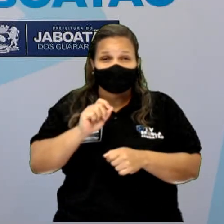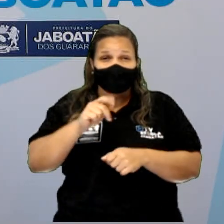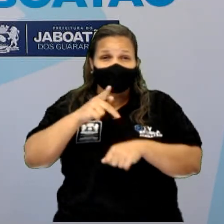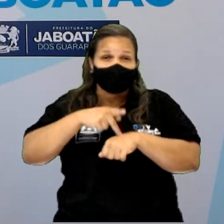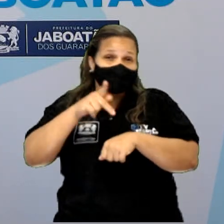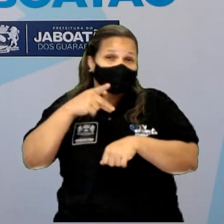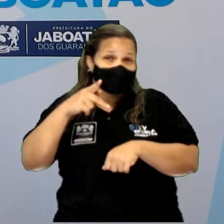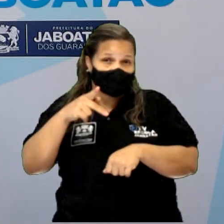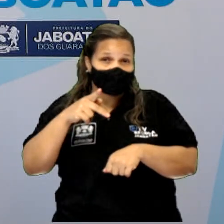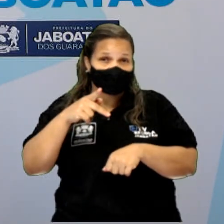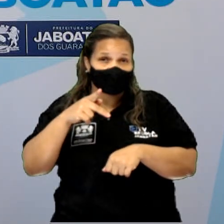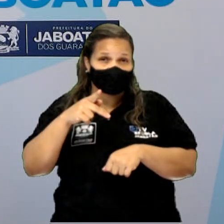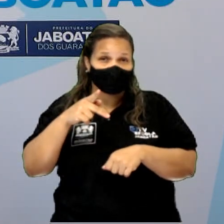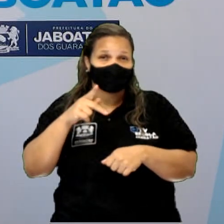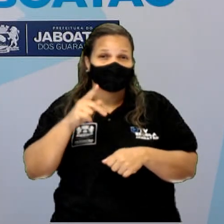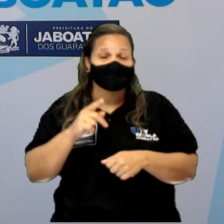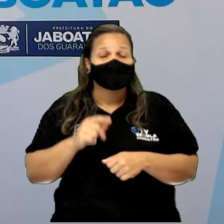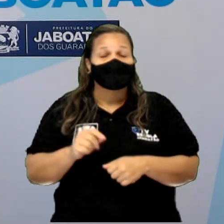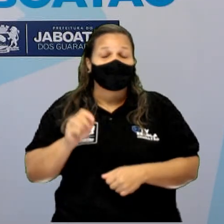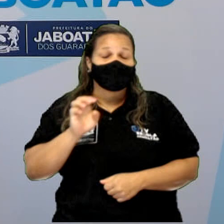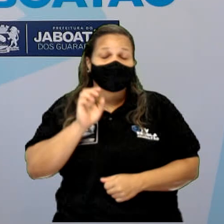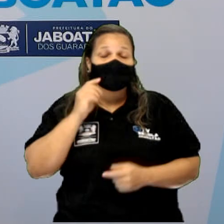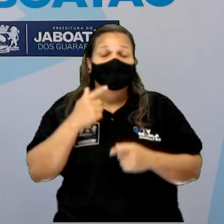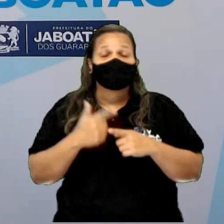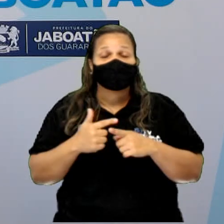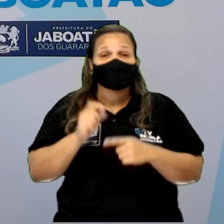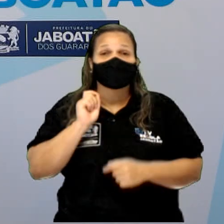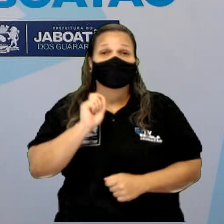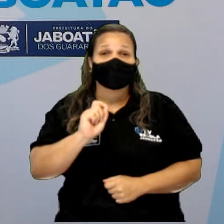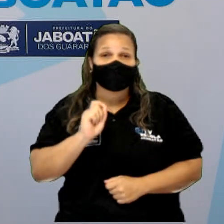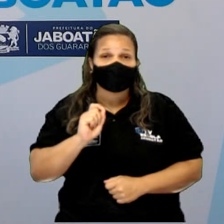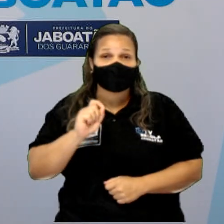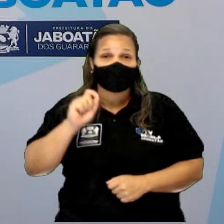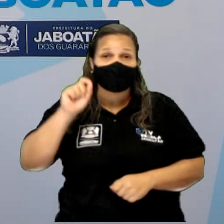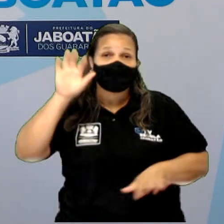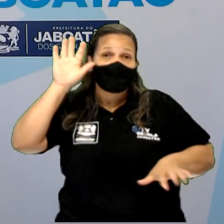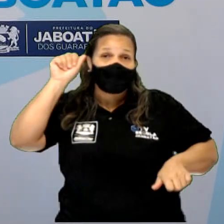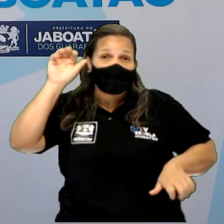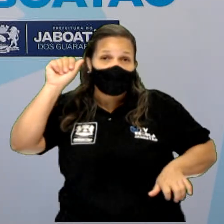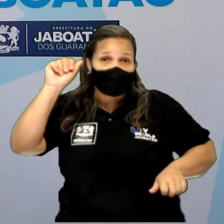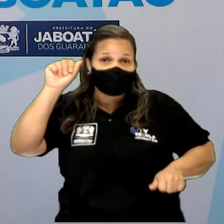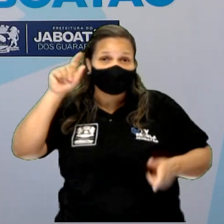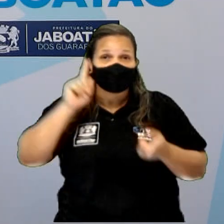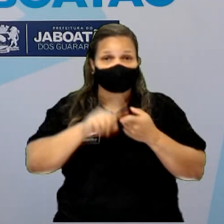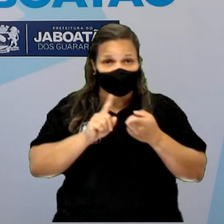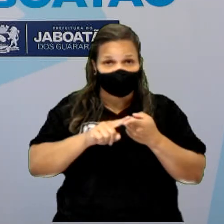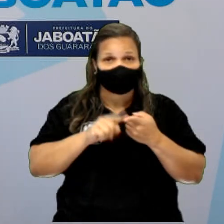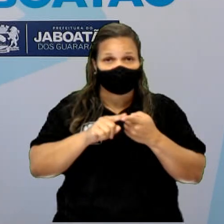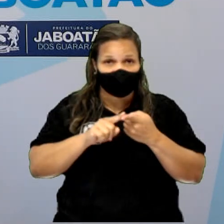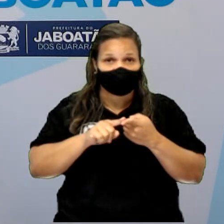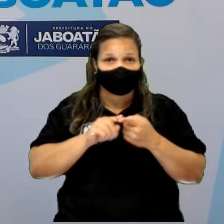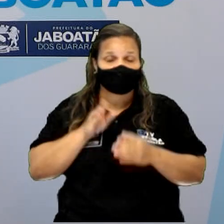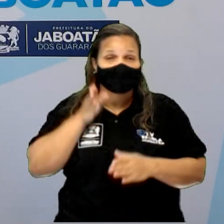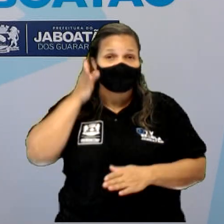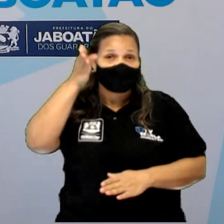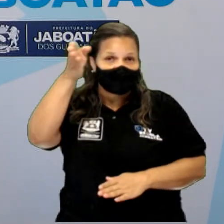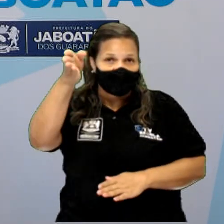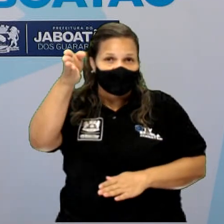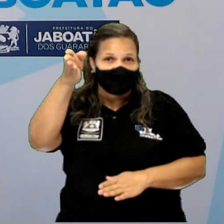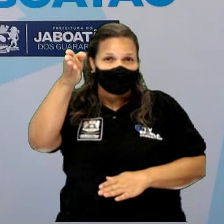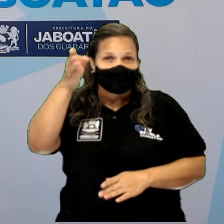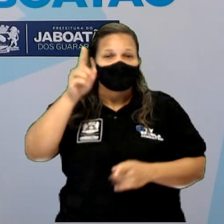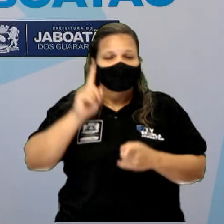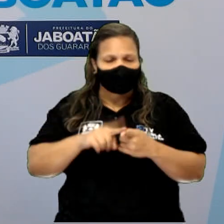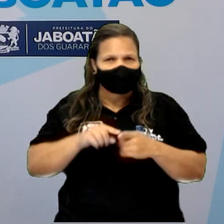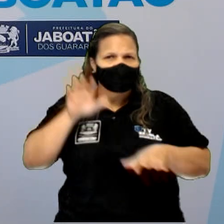né, para a Espanha. A exploração mineral é tão importante do ponto de vista espanhol na colonização da